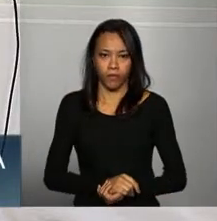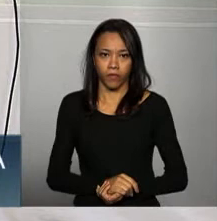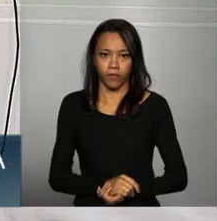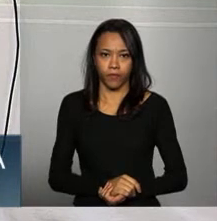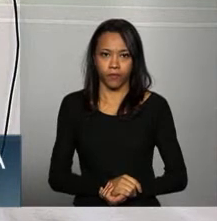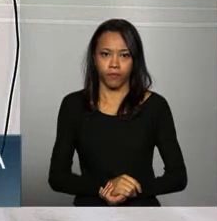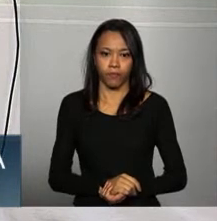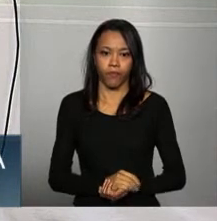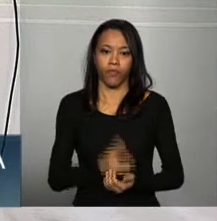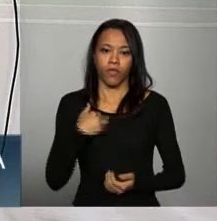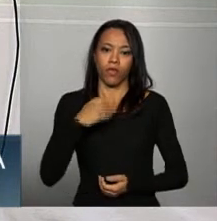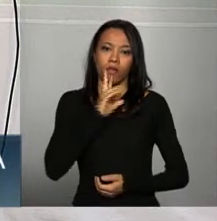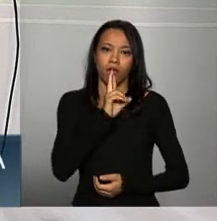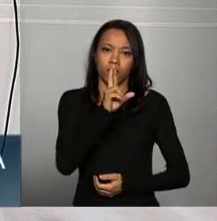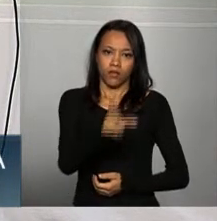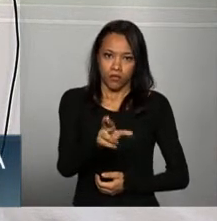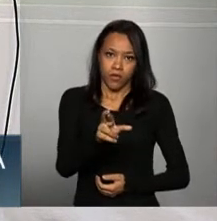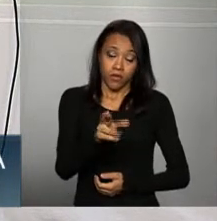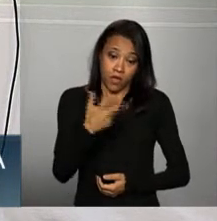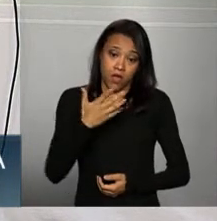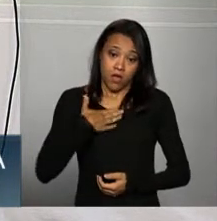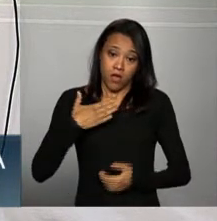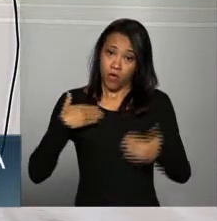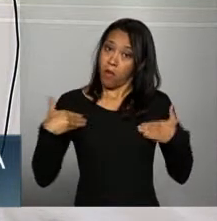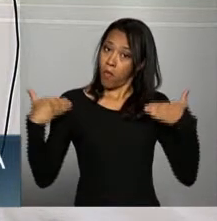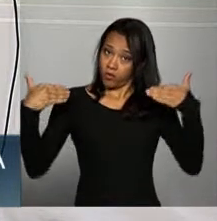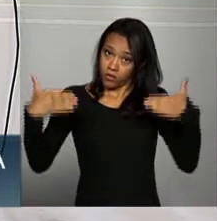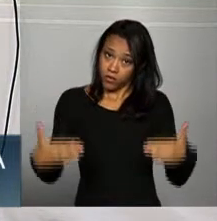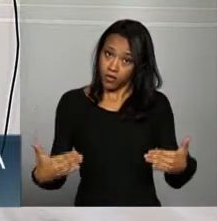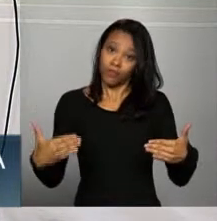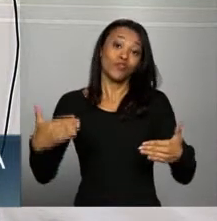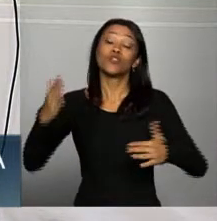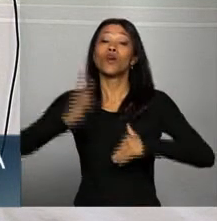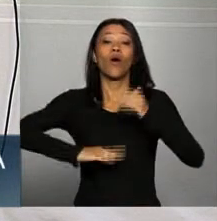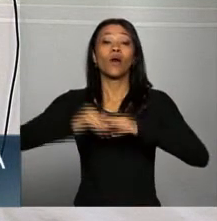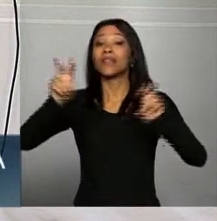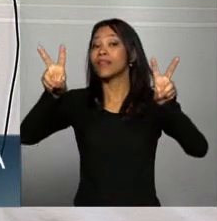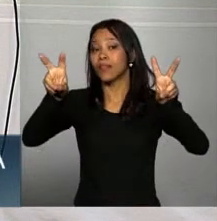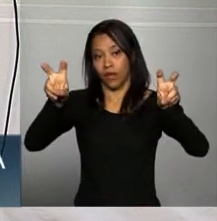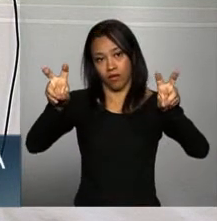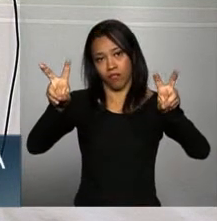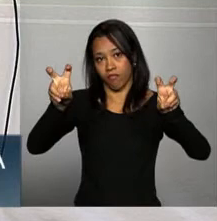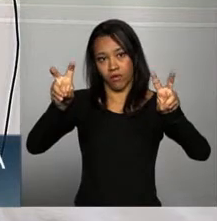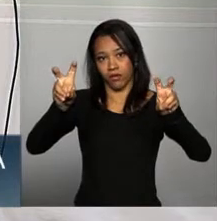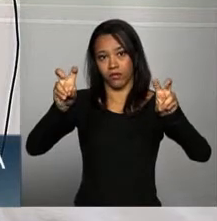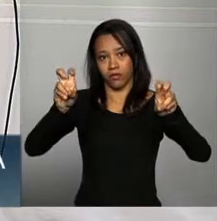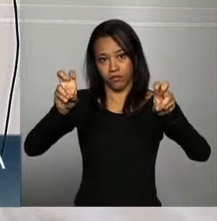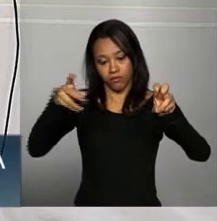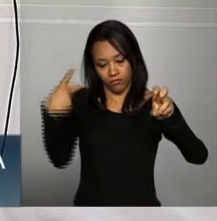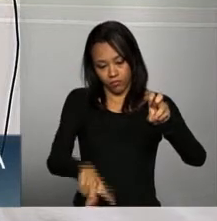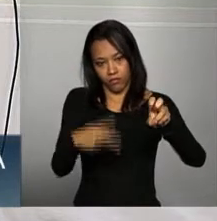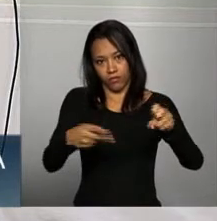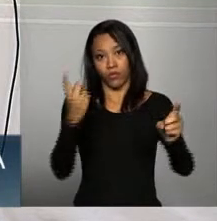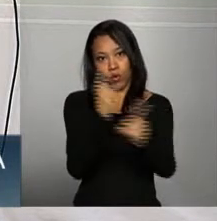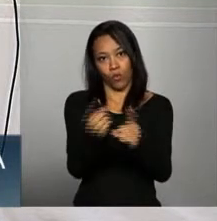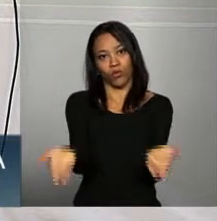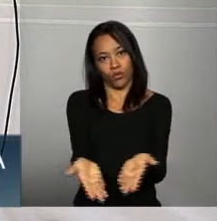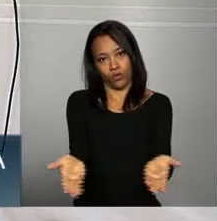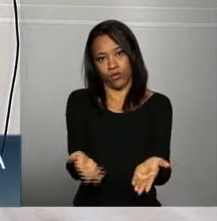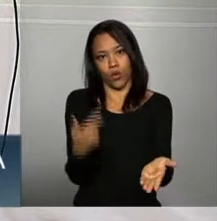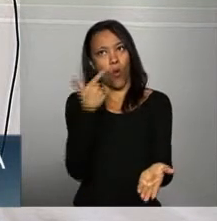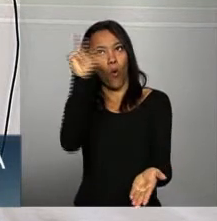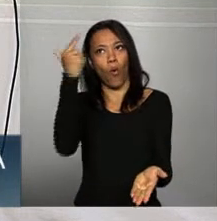Então, com todo o respeito, eu vou manter minha posição. Só falo mesmo sobre assuntos ligados ao objeto do nosso encontro hoje de manhã.